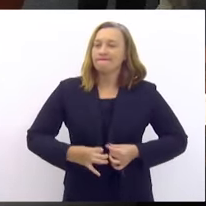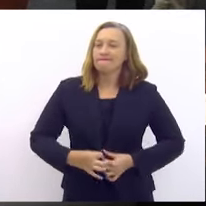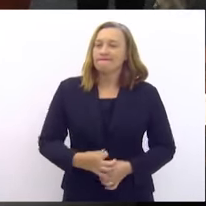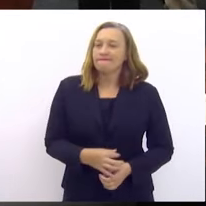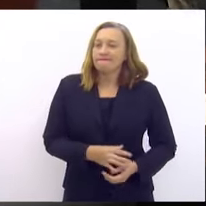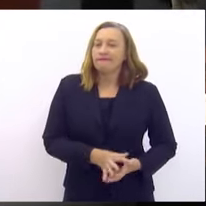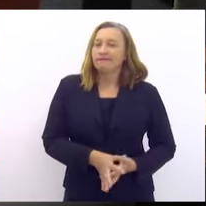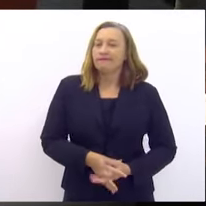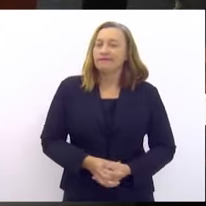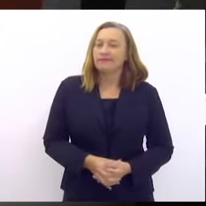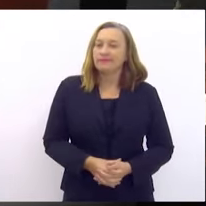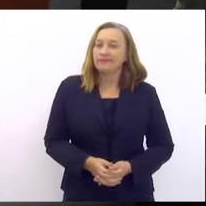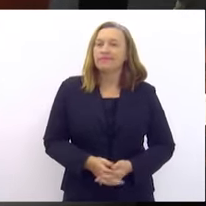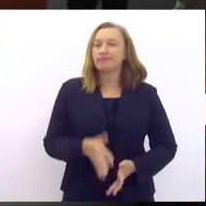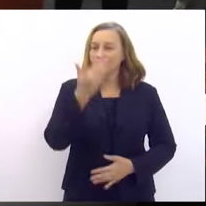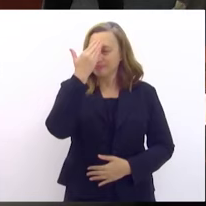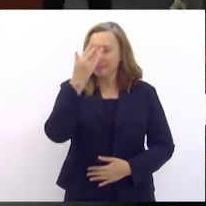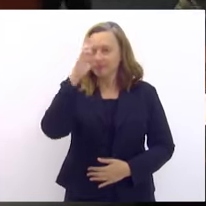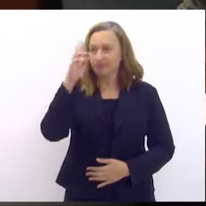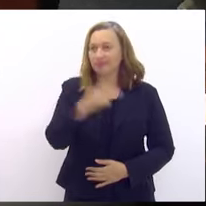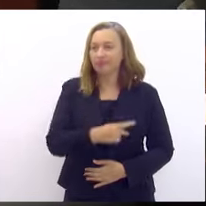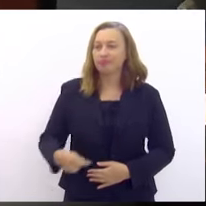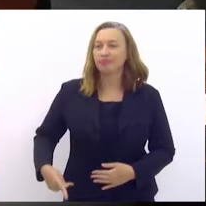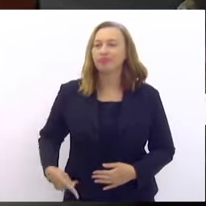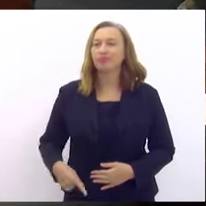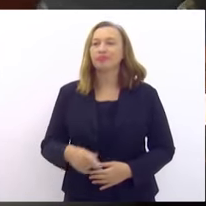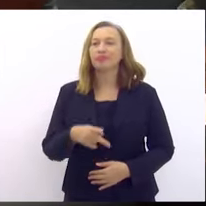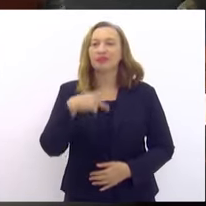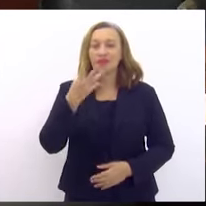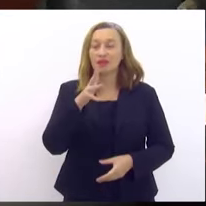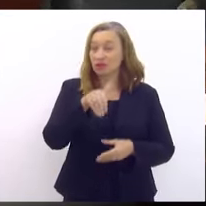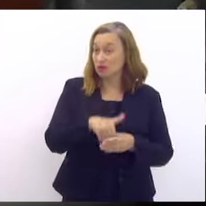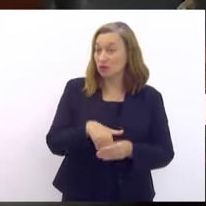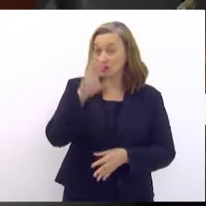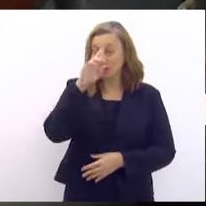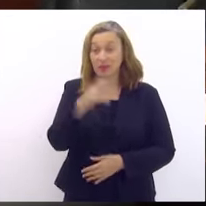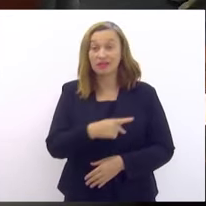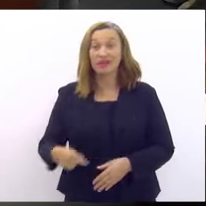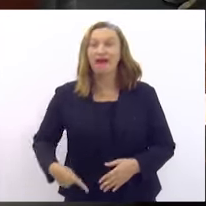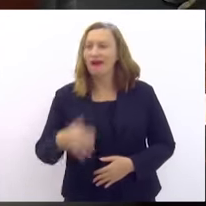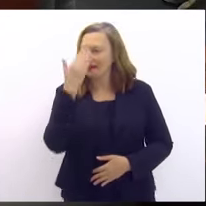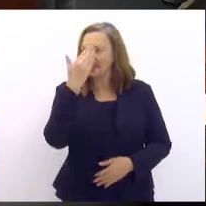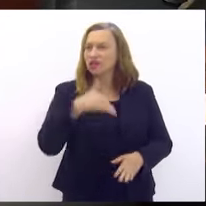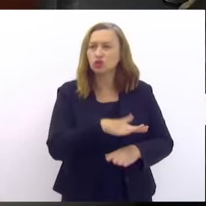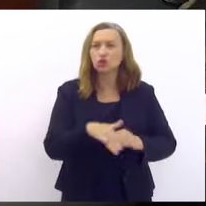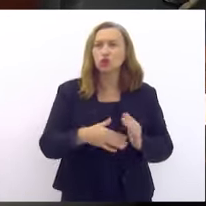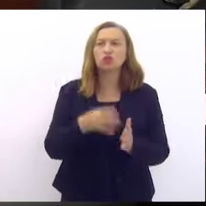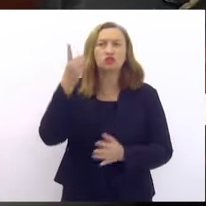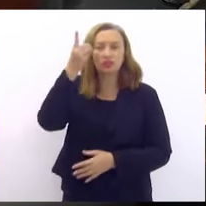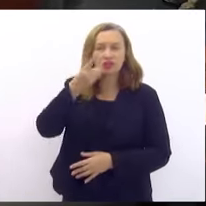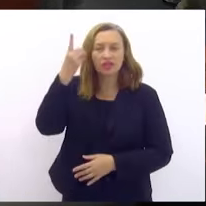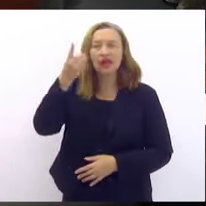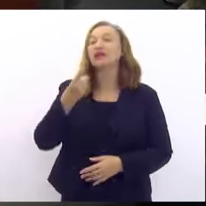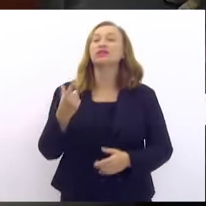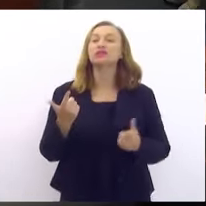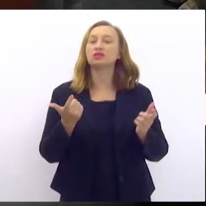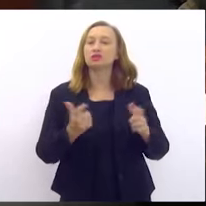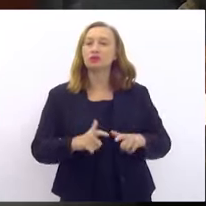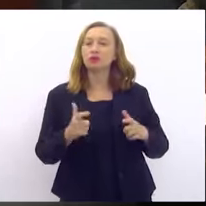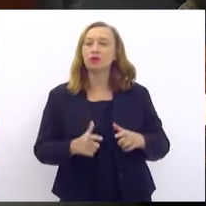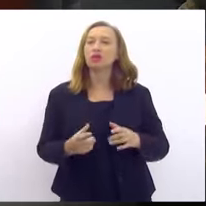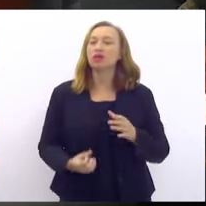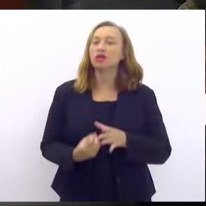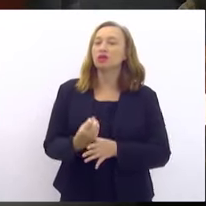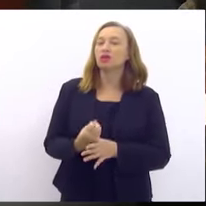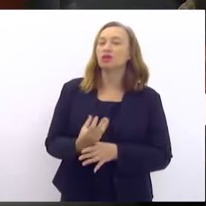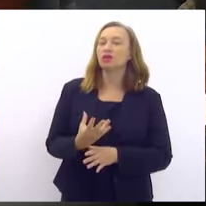tert Obrigado presidente de voto Presidente primeiro agradecer a todos os parlamentares aqui presentees a todos os parlamentares coautores do